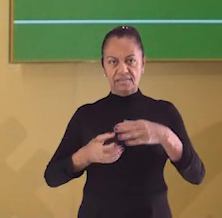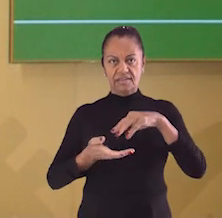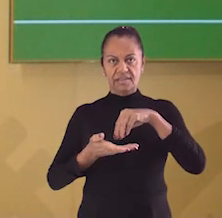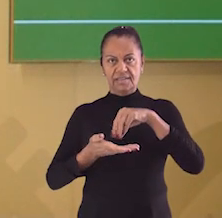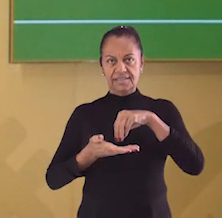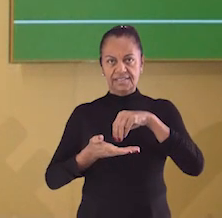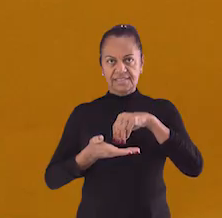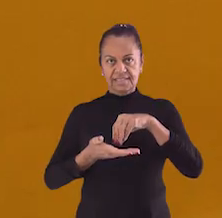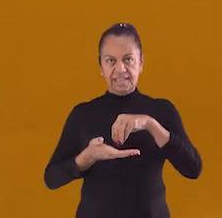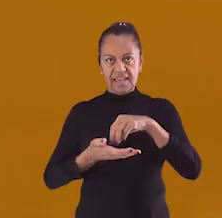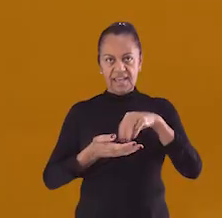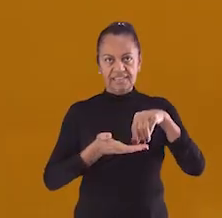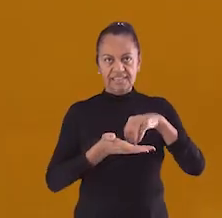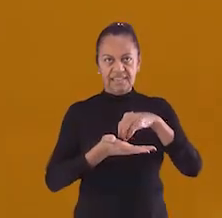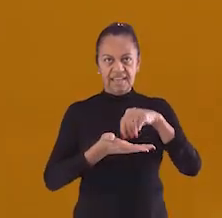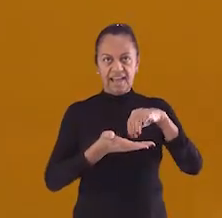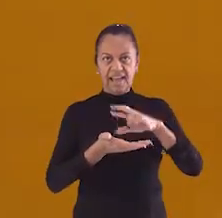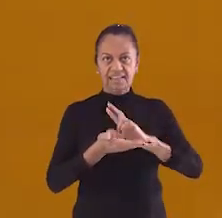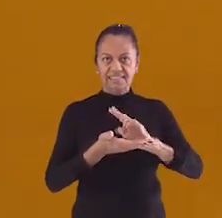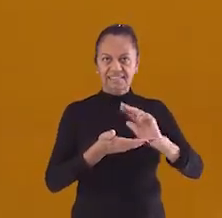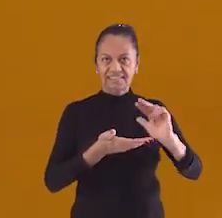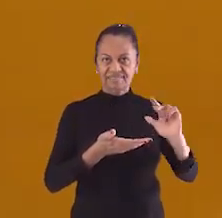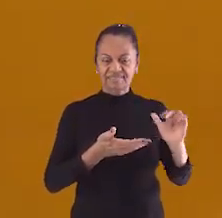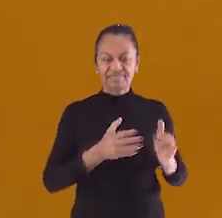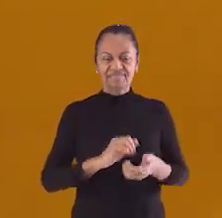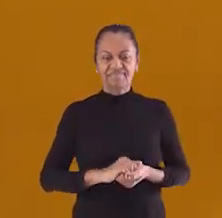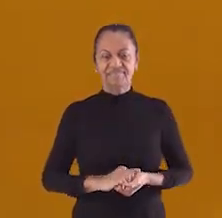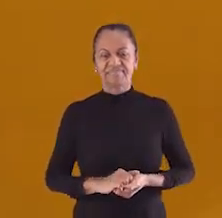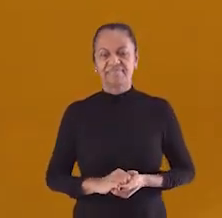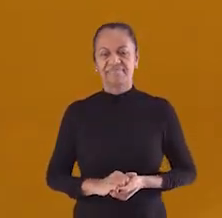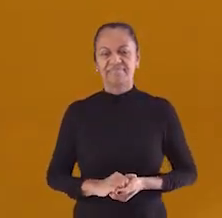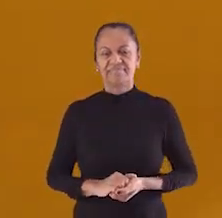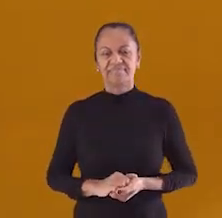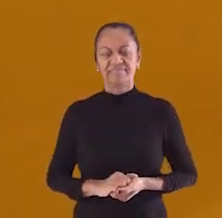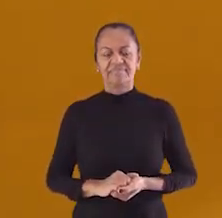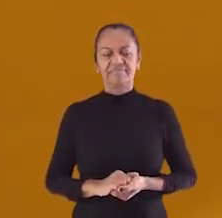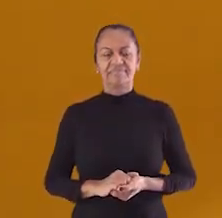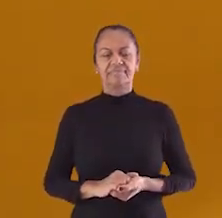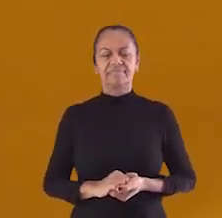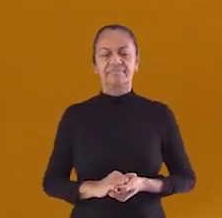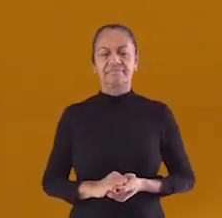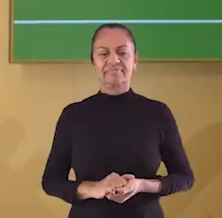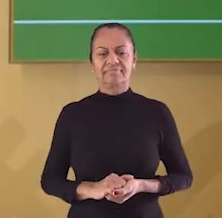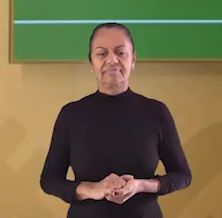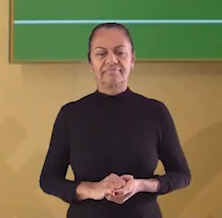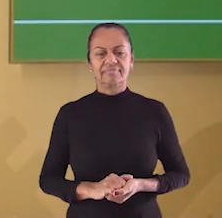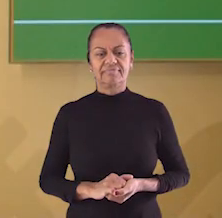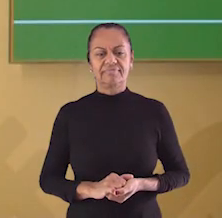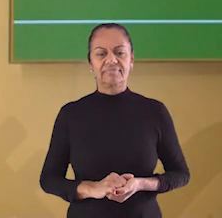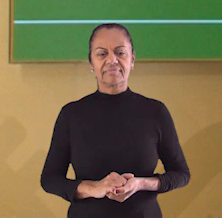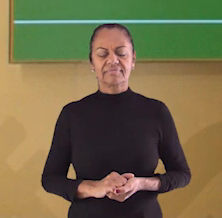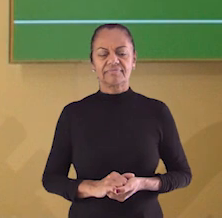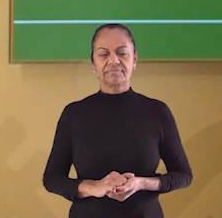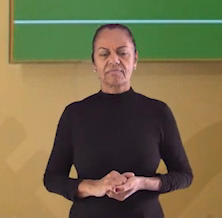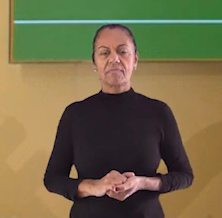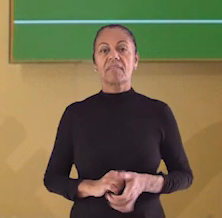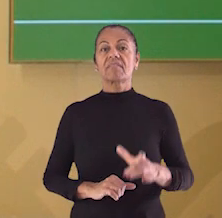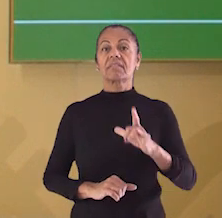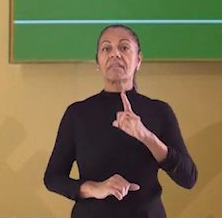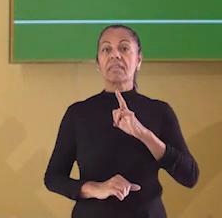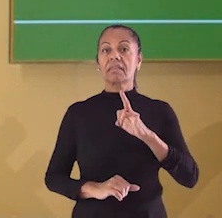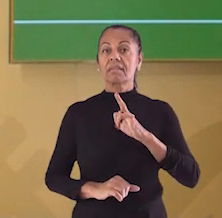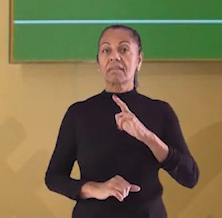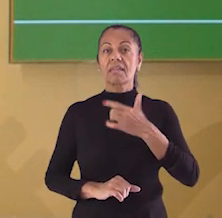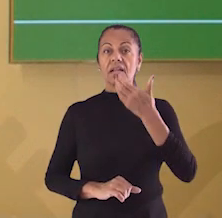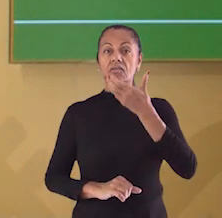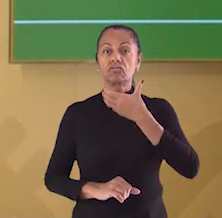tem? Frutas, verduras. Pois é. E aí, o que a gente vai fazer aqui? A nossa base, a base da nossa pirâmide,